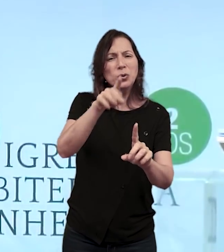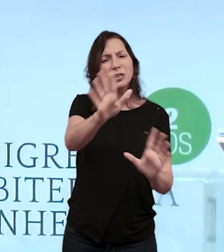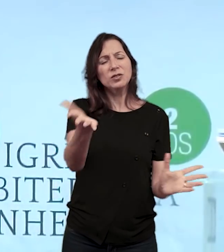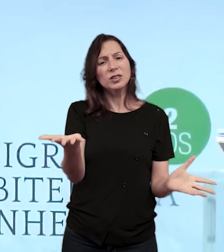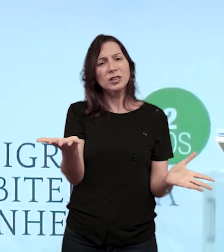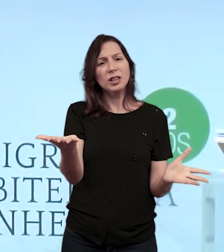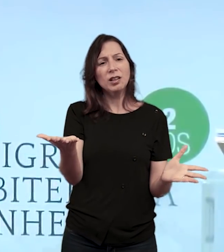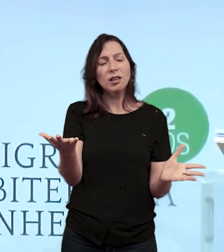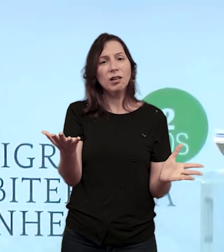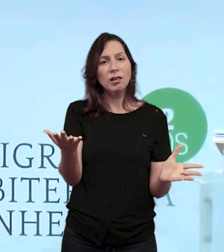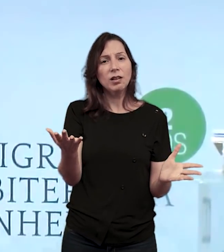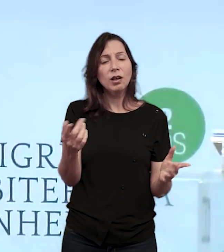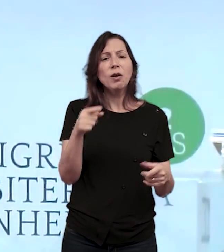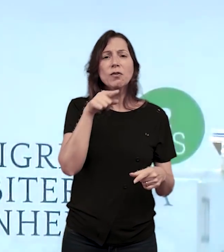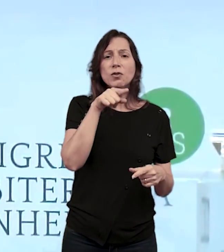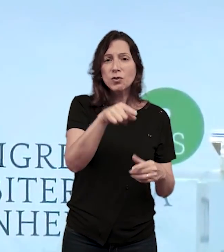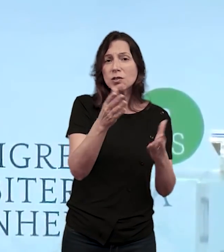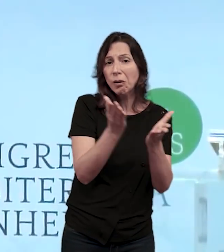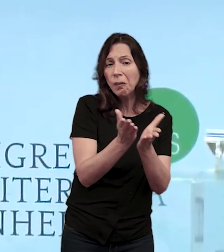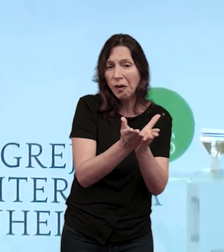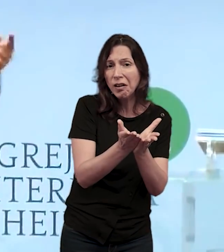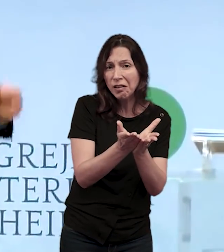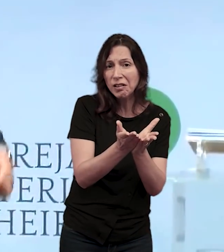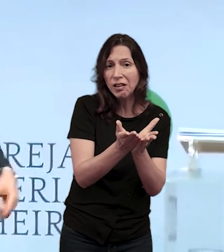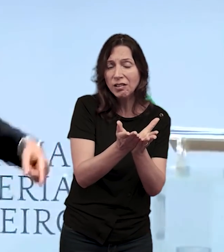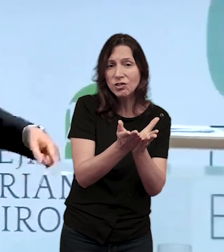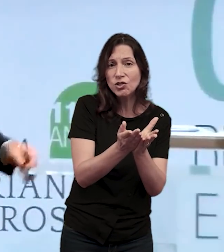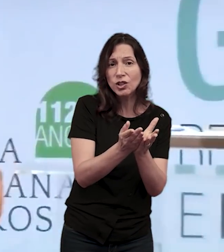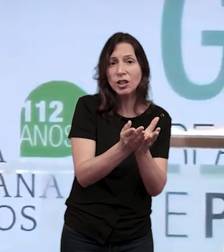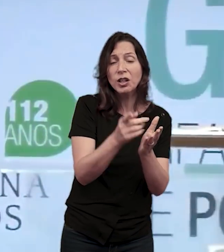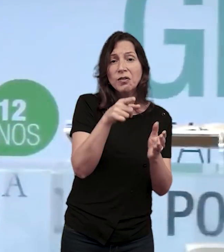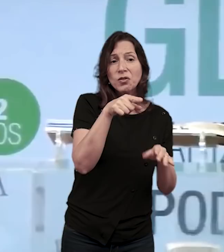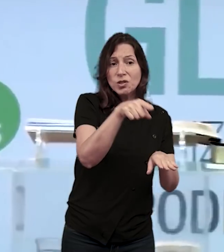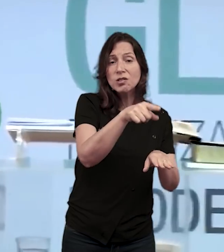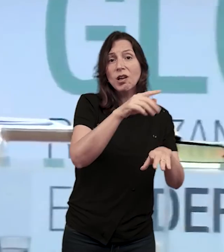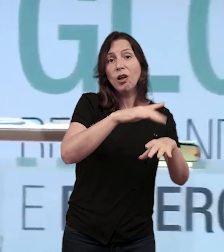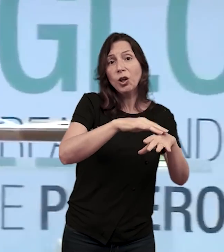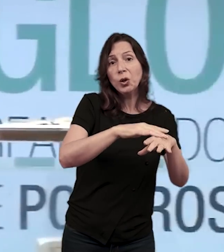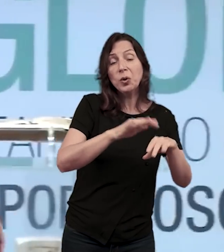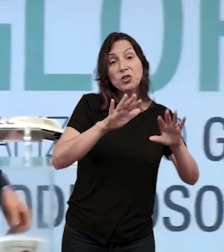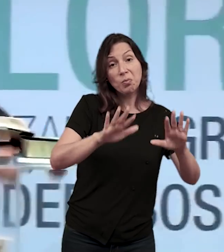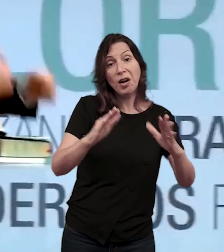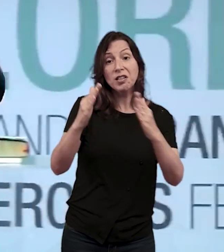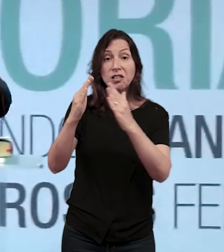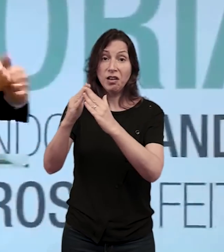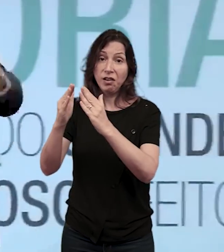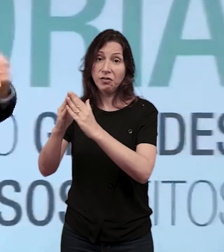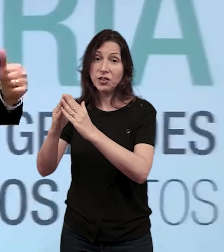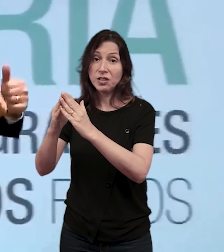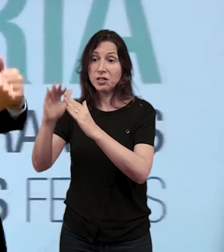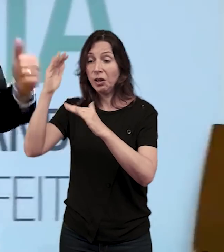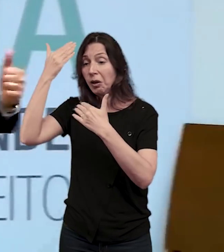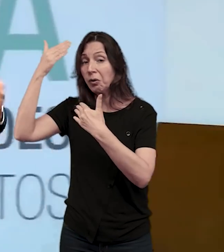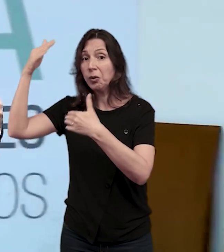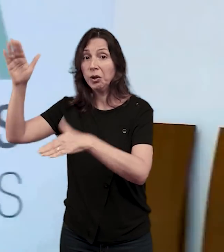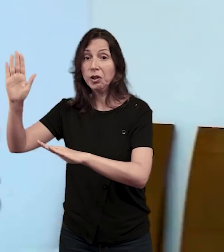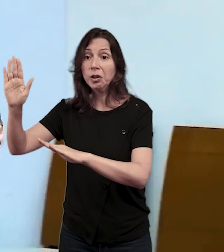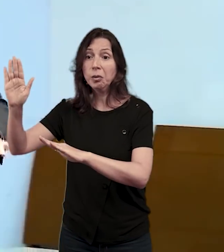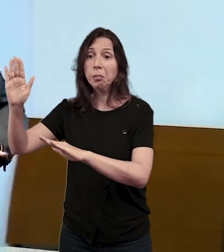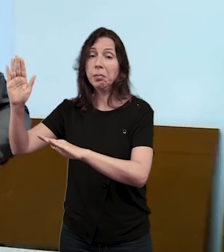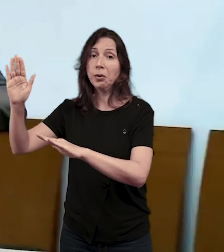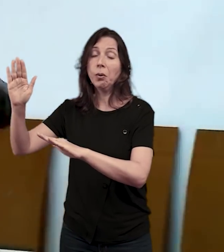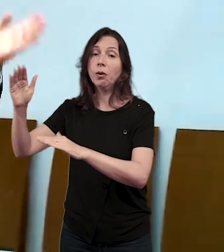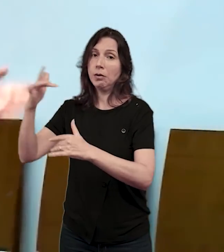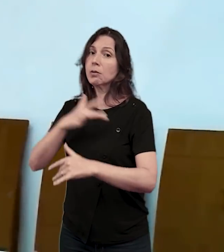sua. Seu vizinho é ateu, olha, está com saúde, você está doente. Olha, o empresário ali, não tem mais Deus